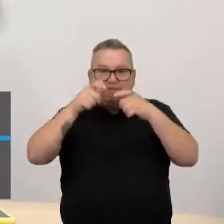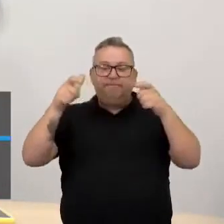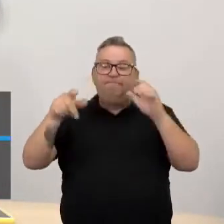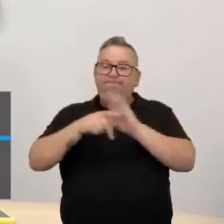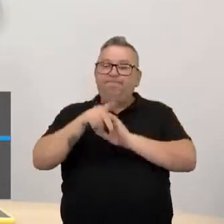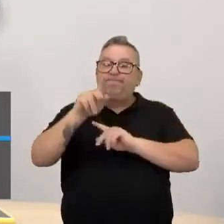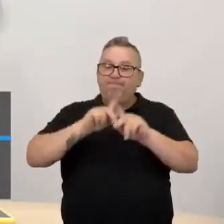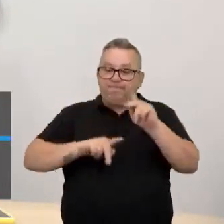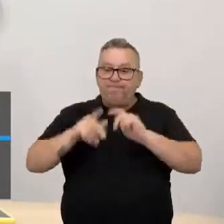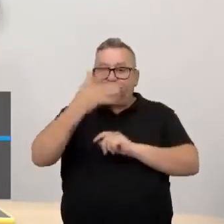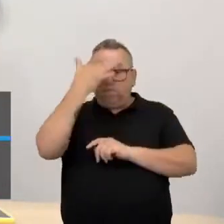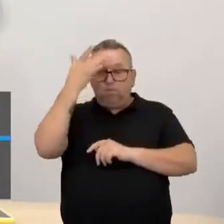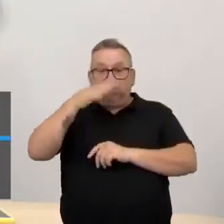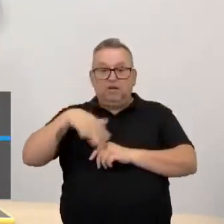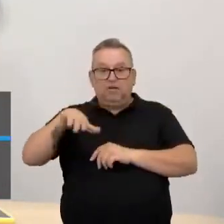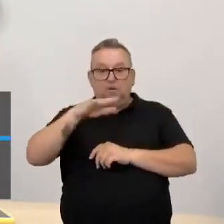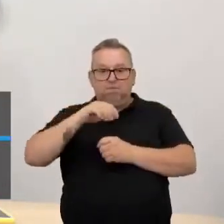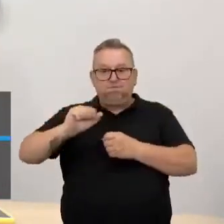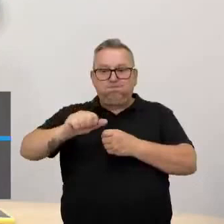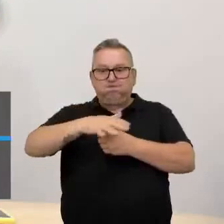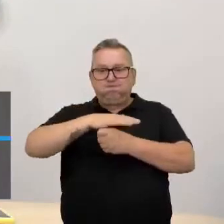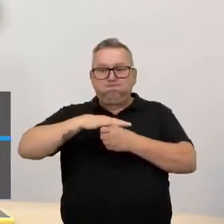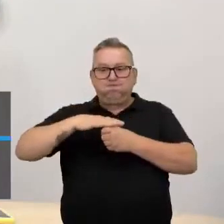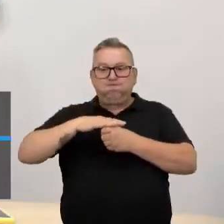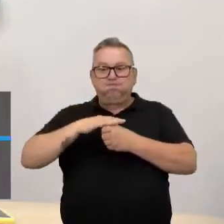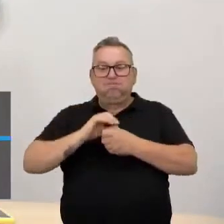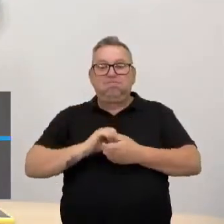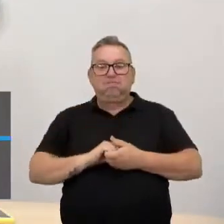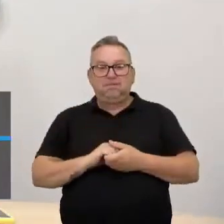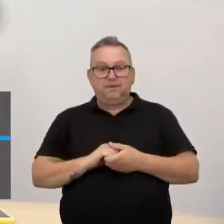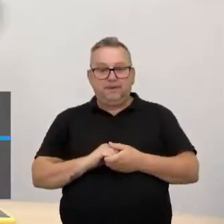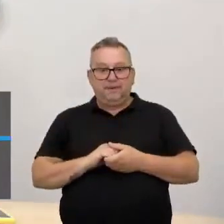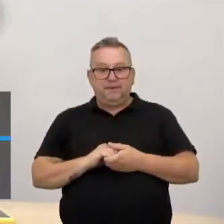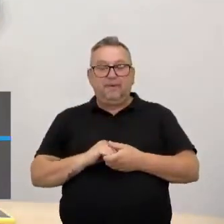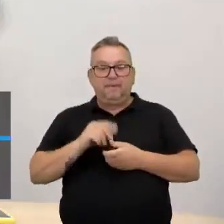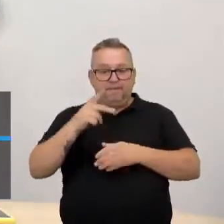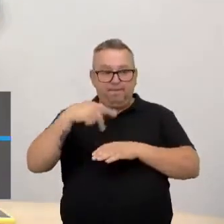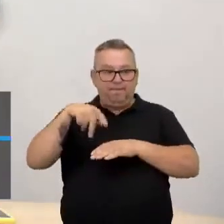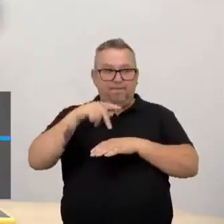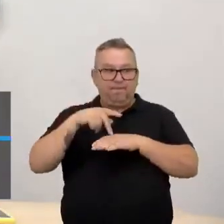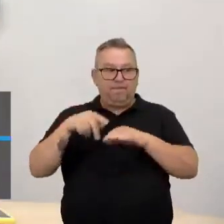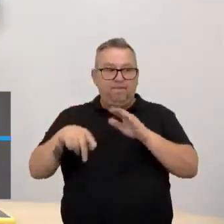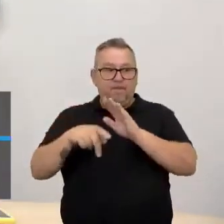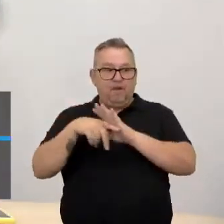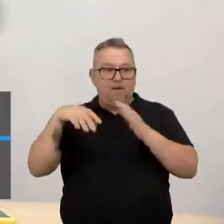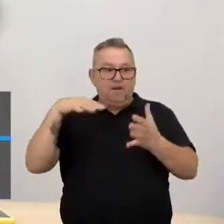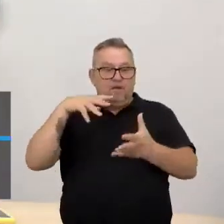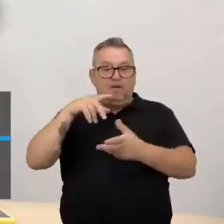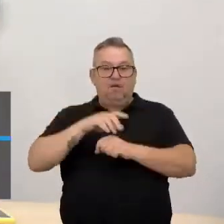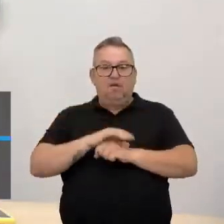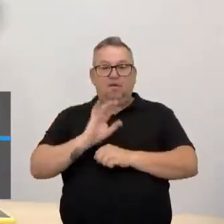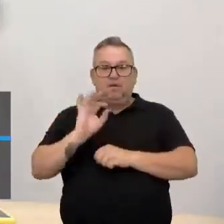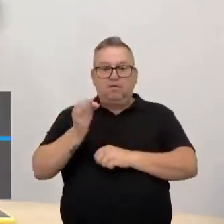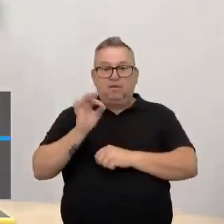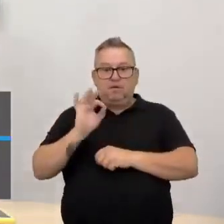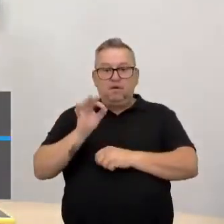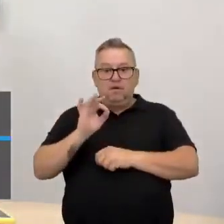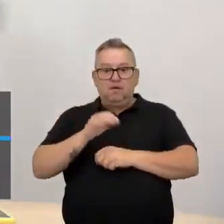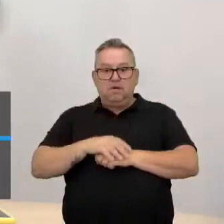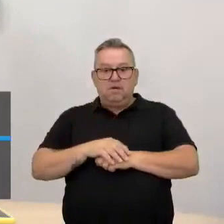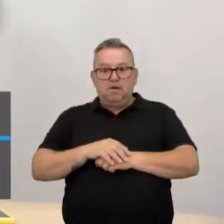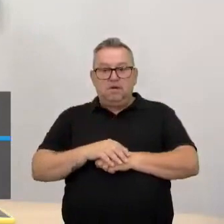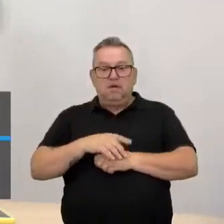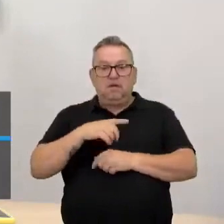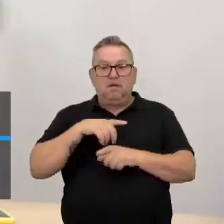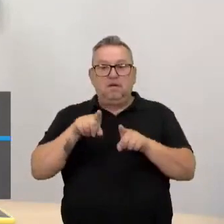contingente populacional, né, ou seja, a população total dos países mundiais, tá certo? Então, né, ainda o